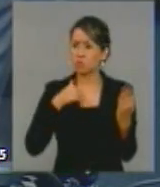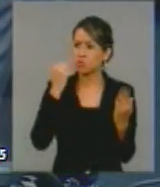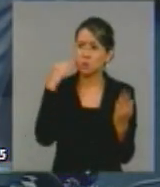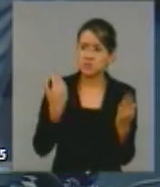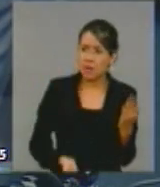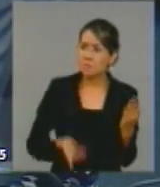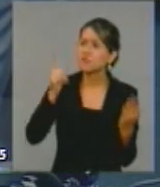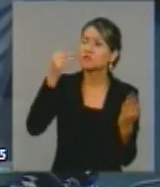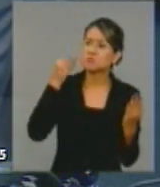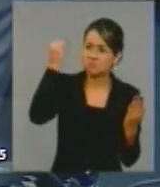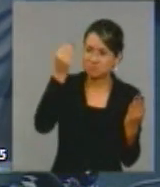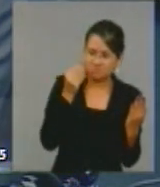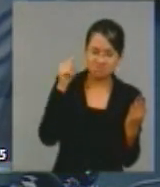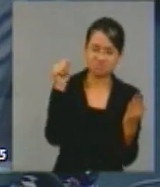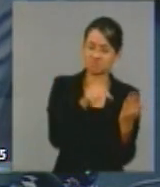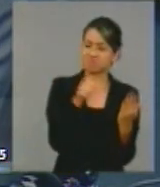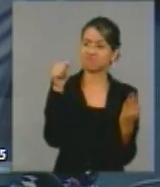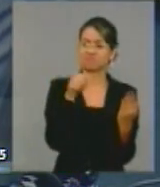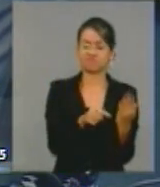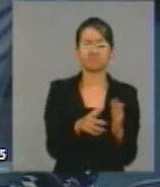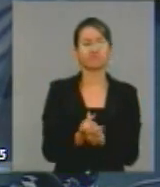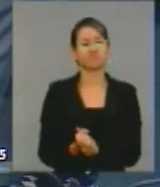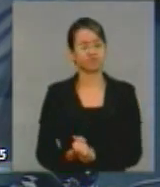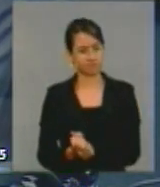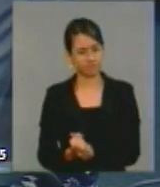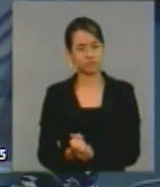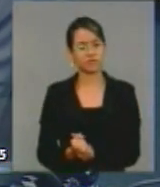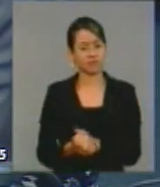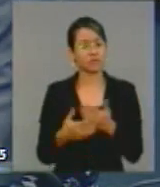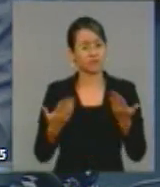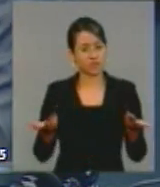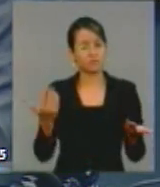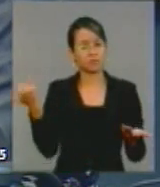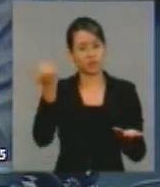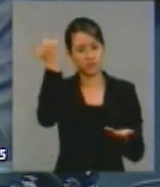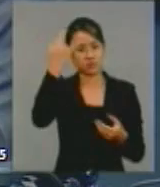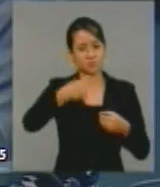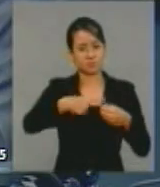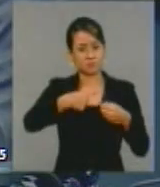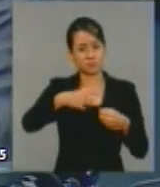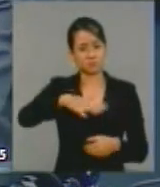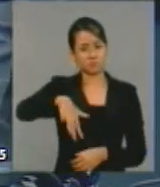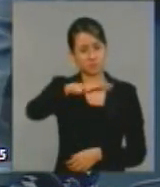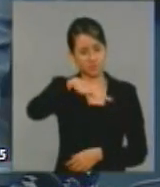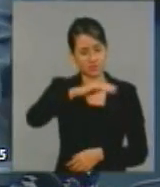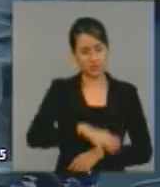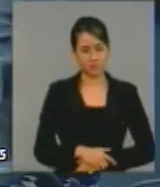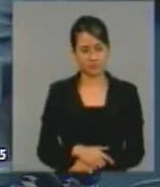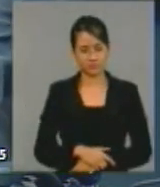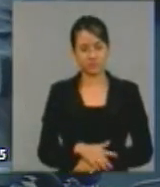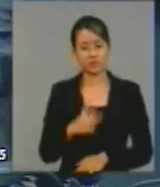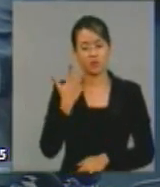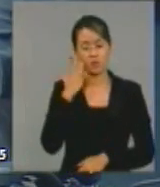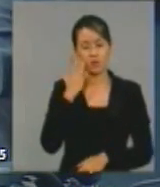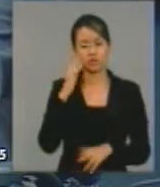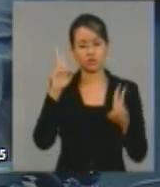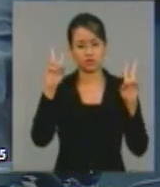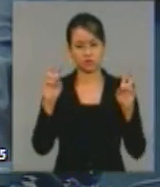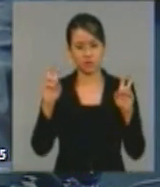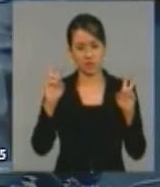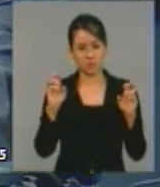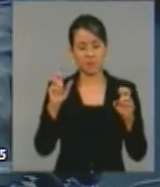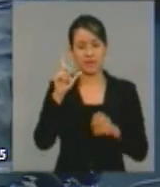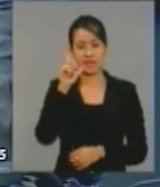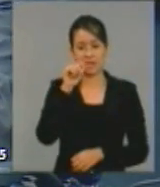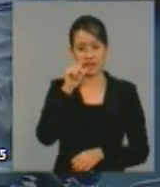que teve o Seguro Safra sobre as populações do interior. Obrigado. Então, acho que realmente esse tema da gestão hídrica ela é importante,